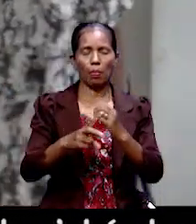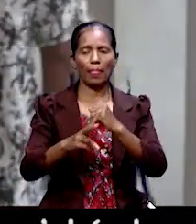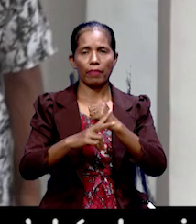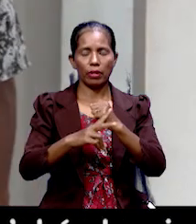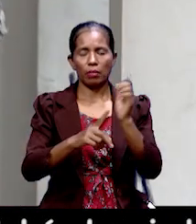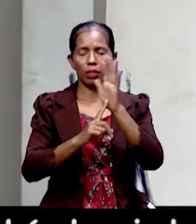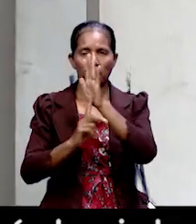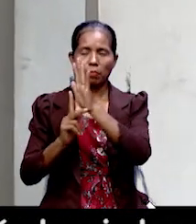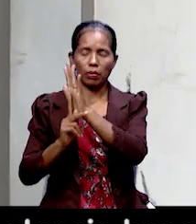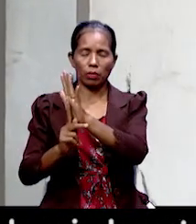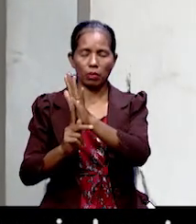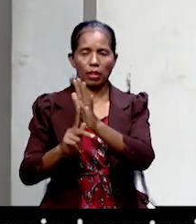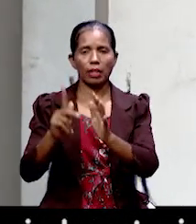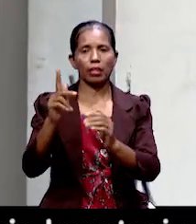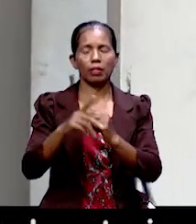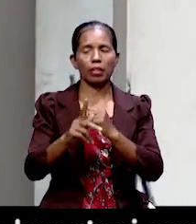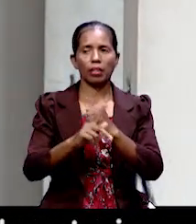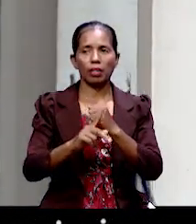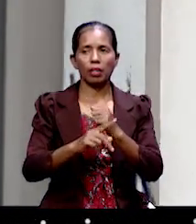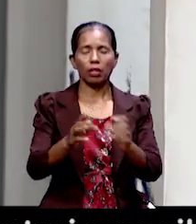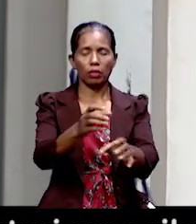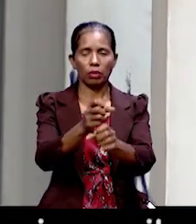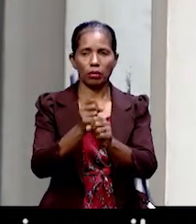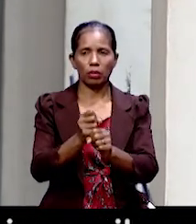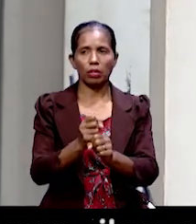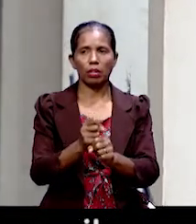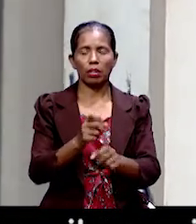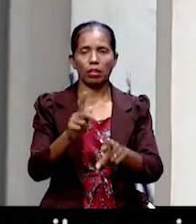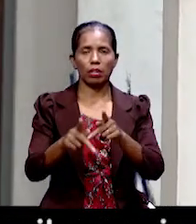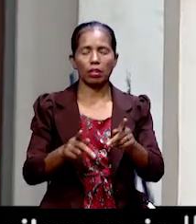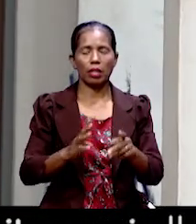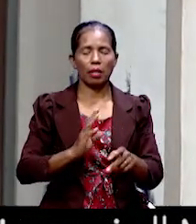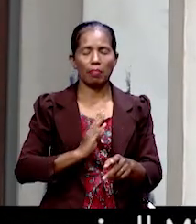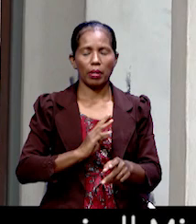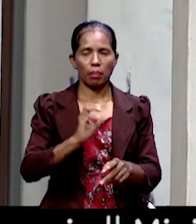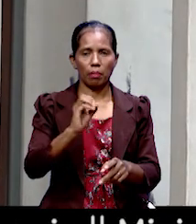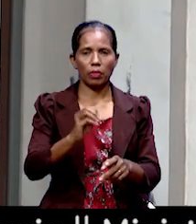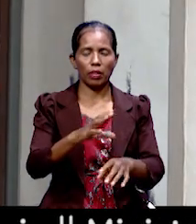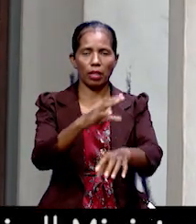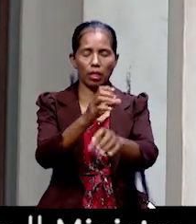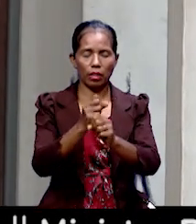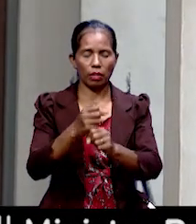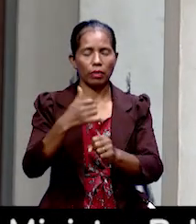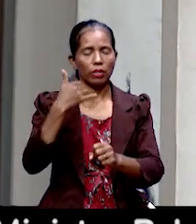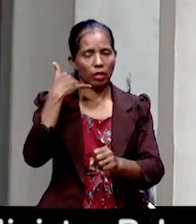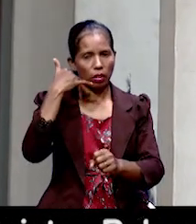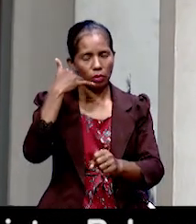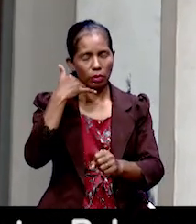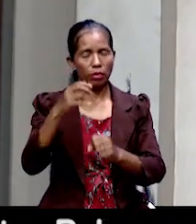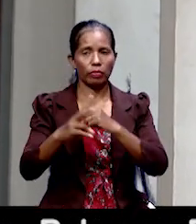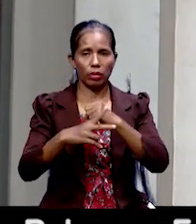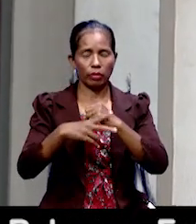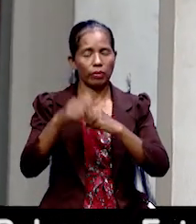keisa ba pisik atak vitima hetan asalta hu si suspetu iha are bemori ho di hadau vitima ni telemovel no amiasa